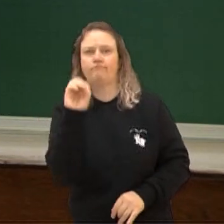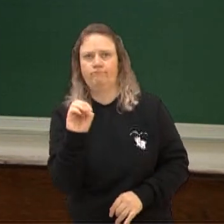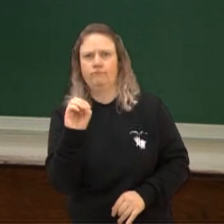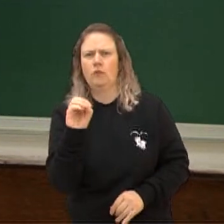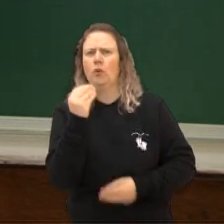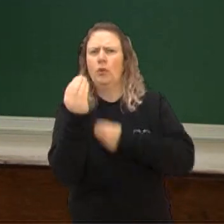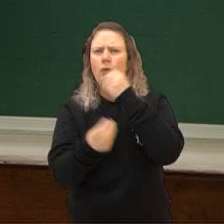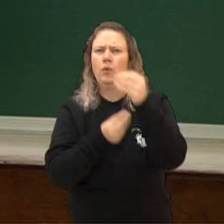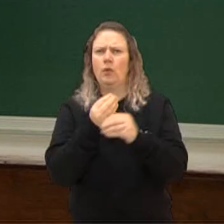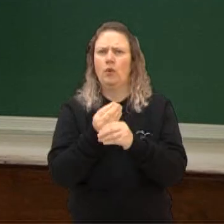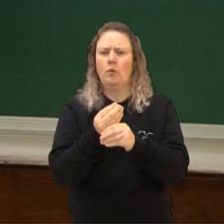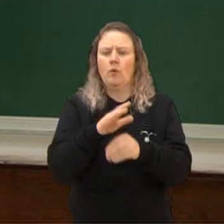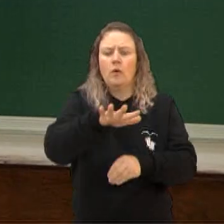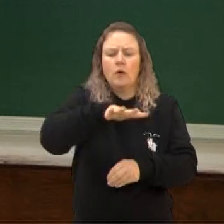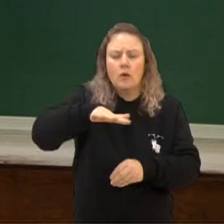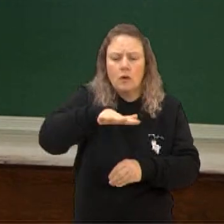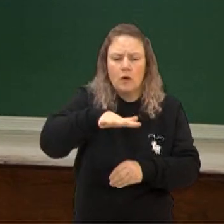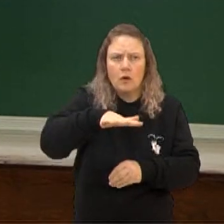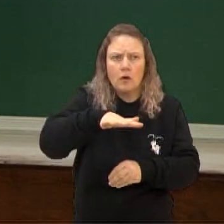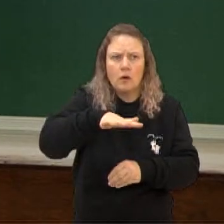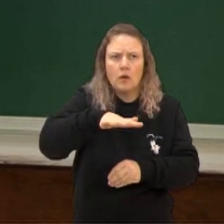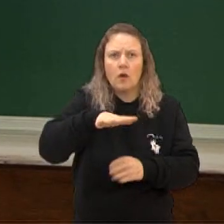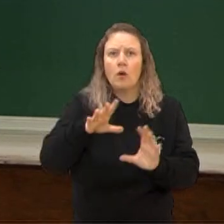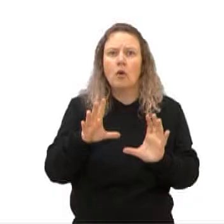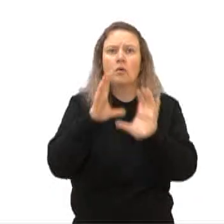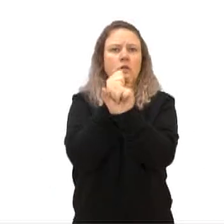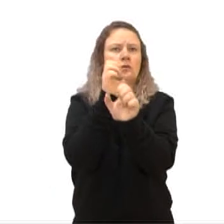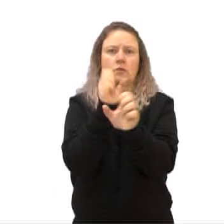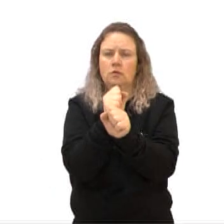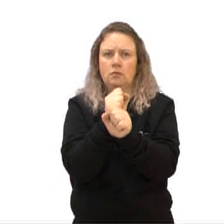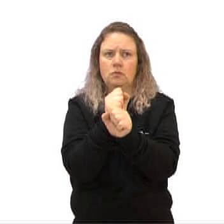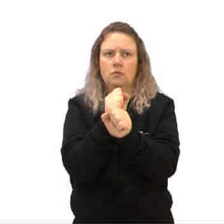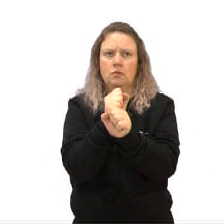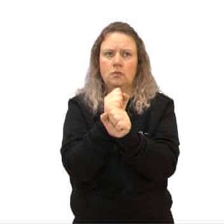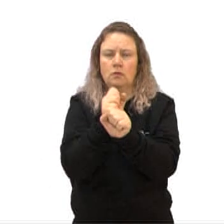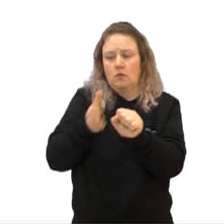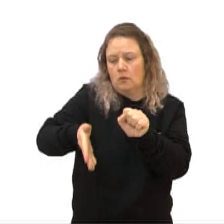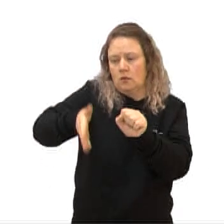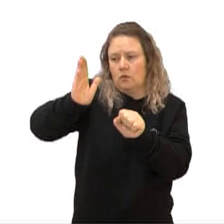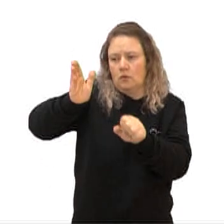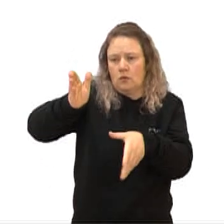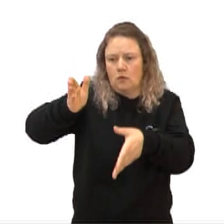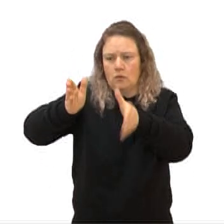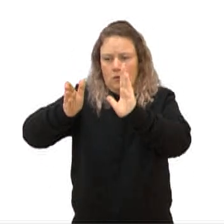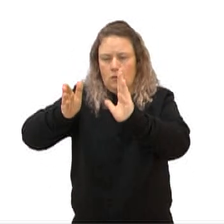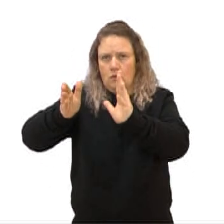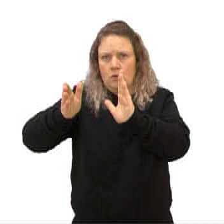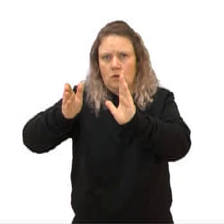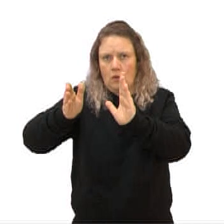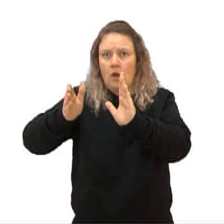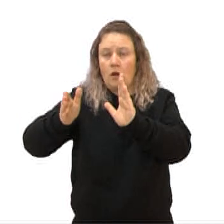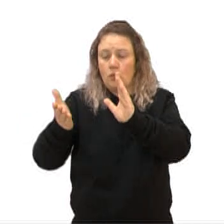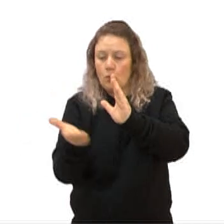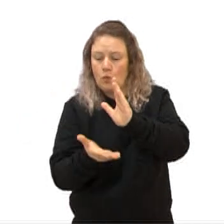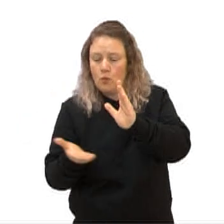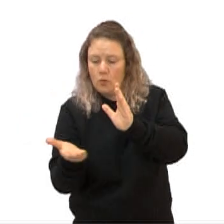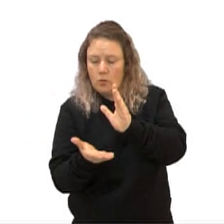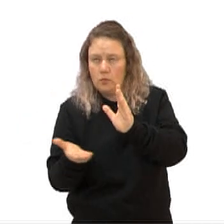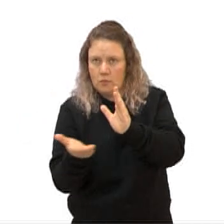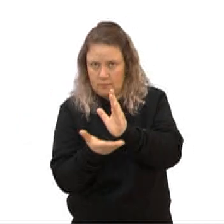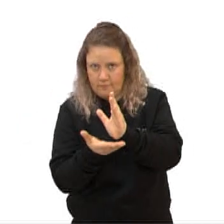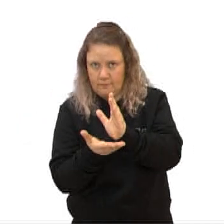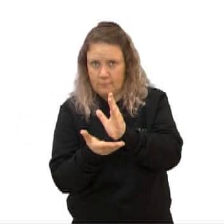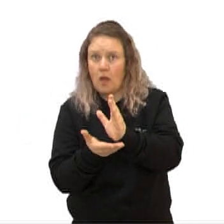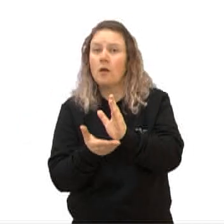é calculada a área dele? A área total é calculada somando a área lateral com a área da base. Então, para a gente